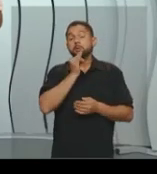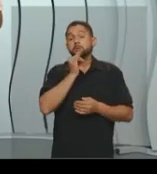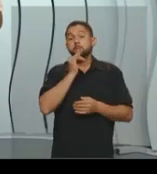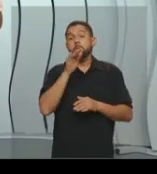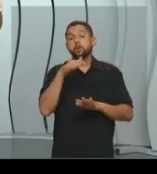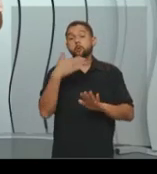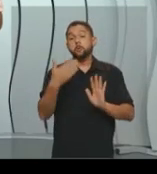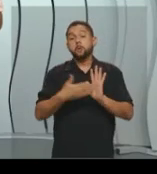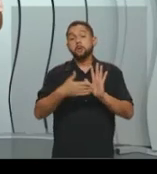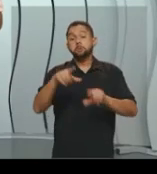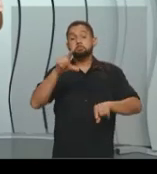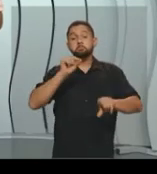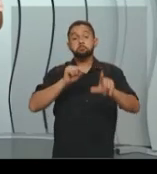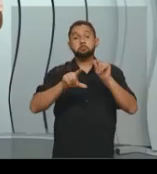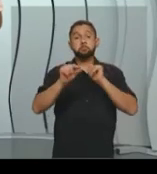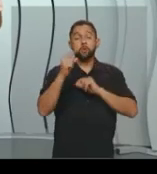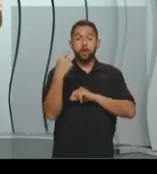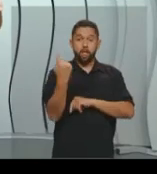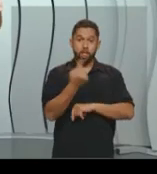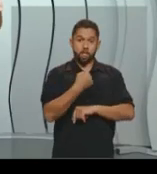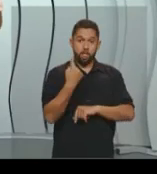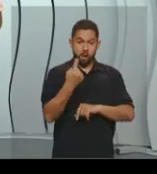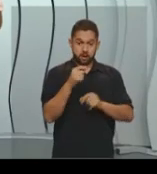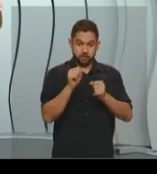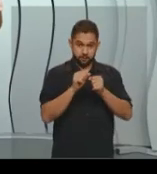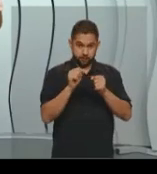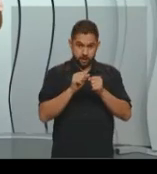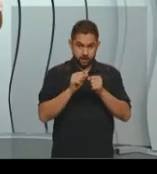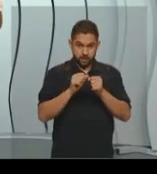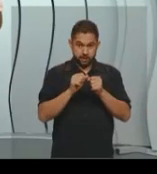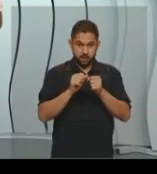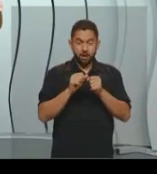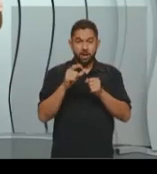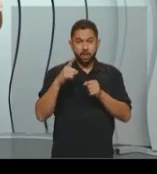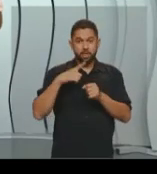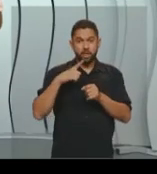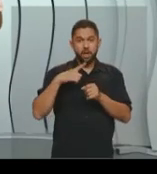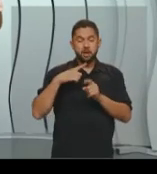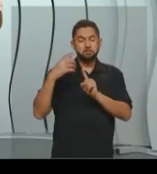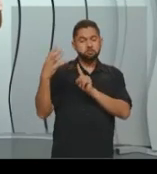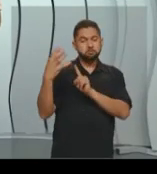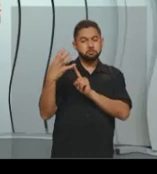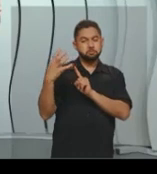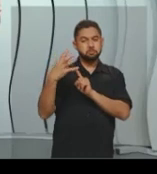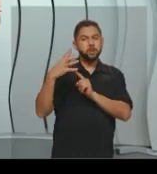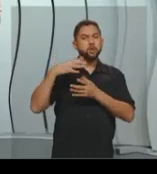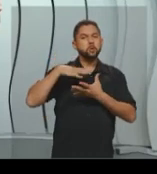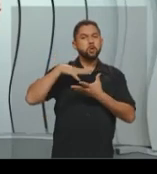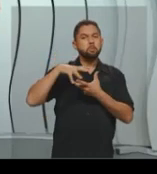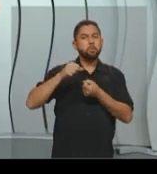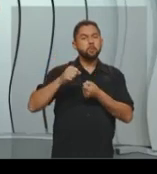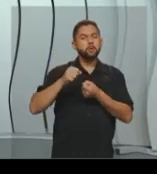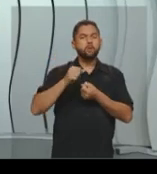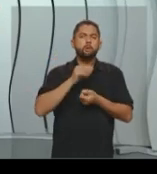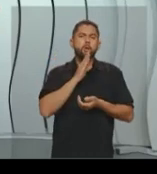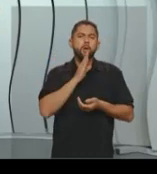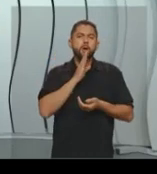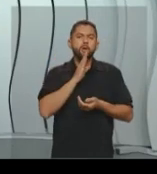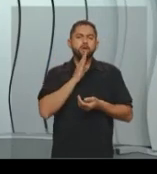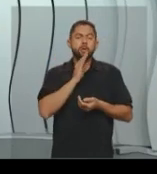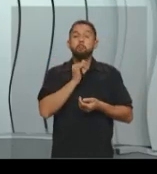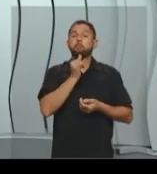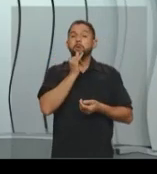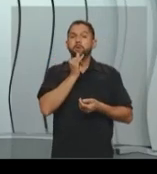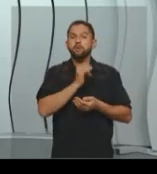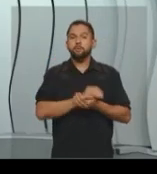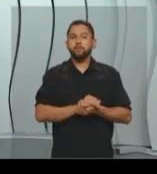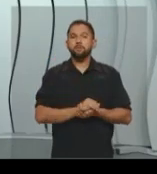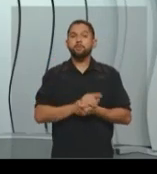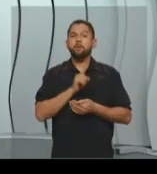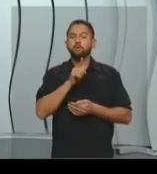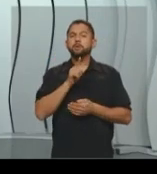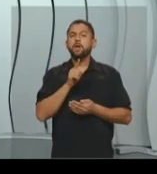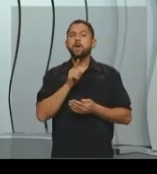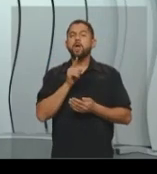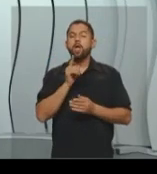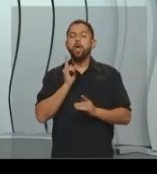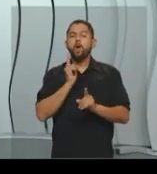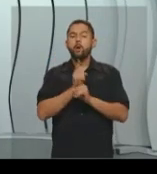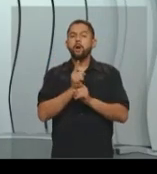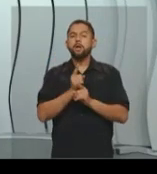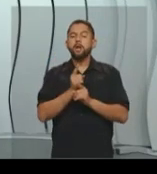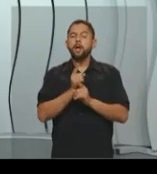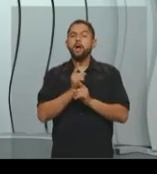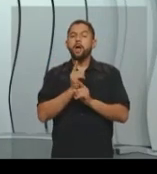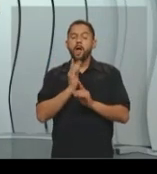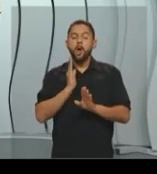elas são orientadas por uma visão de mundo que nós possuímos. Vou dar um exemplo. Se você encontra uma carteira na rua